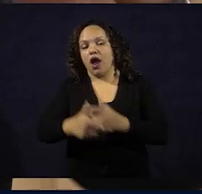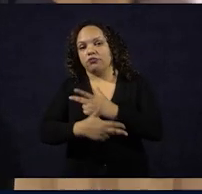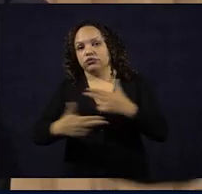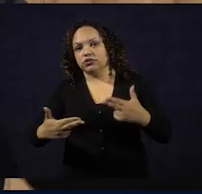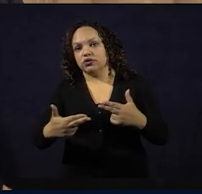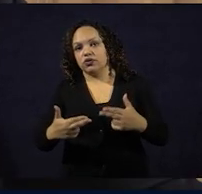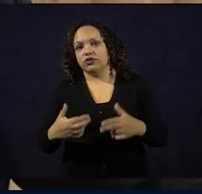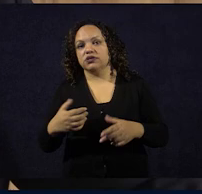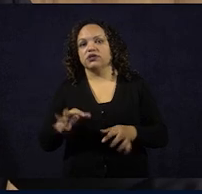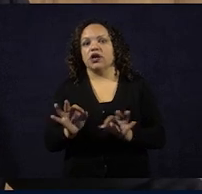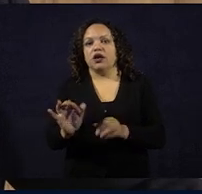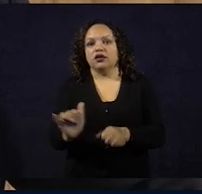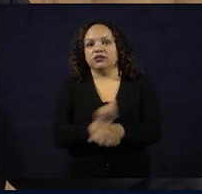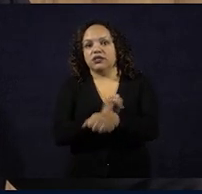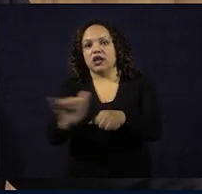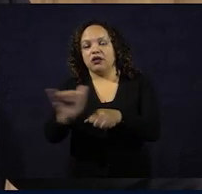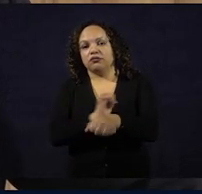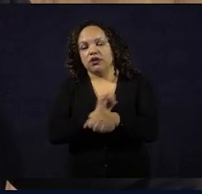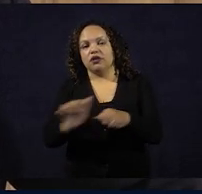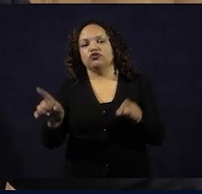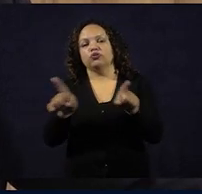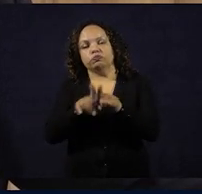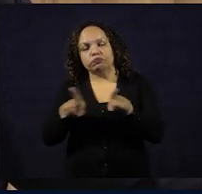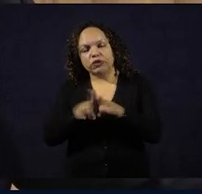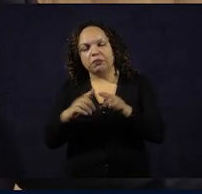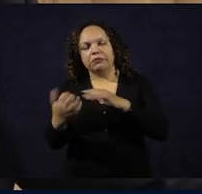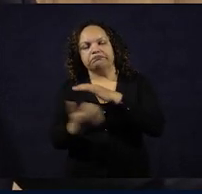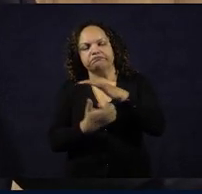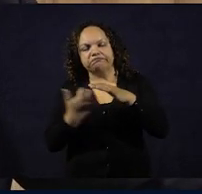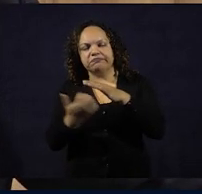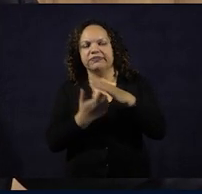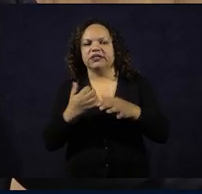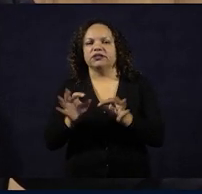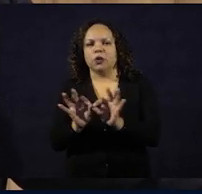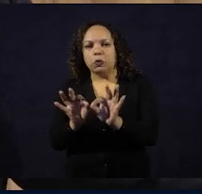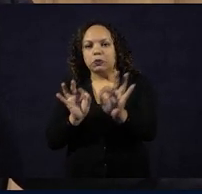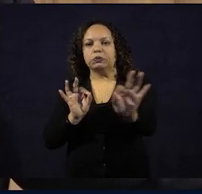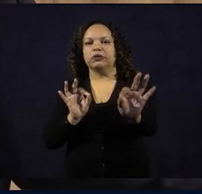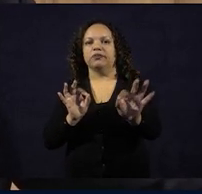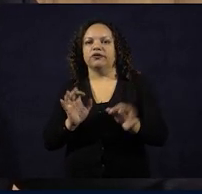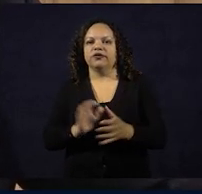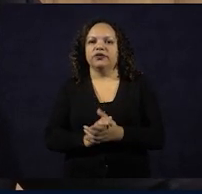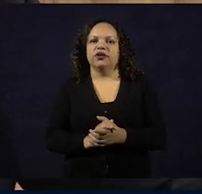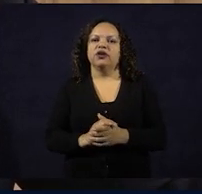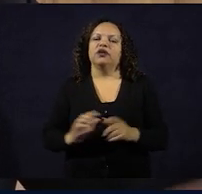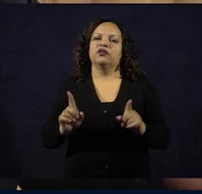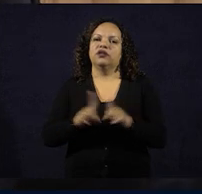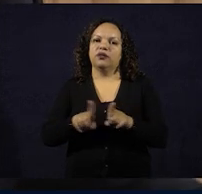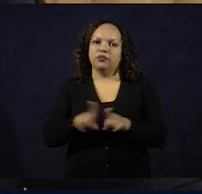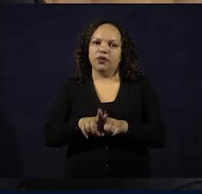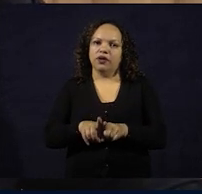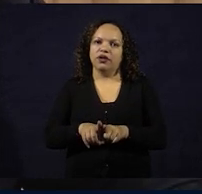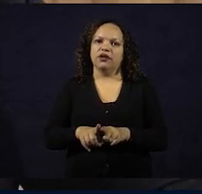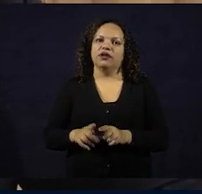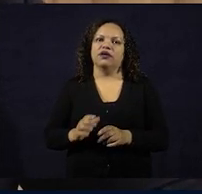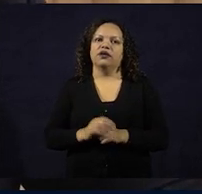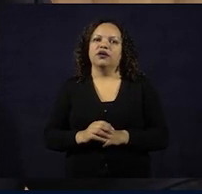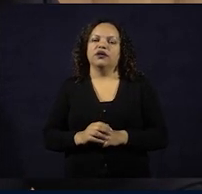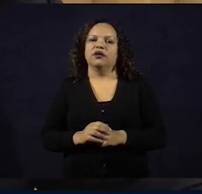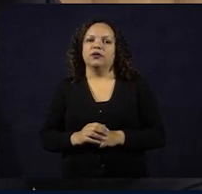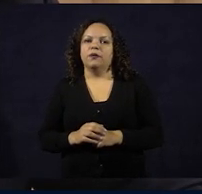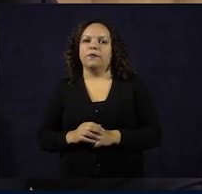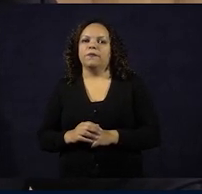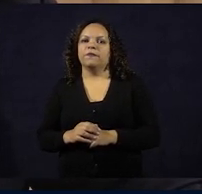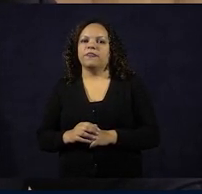e estratégia da empresa ao longo do tempo e claro que a questão de ser listada esse novo fã de né